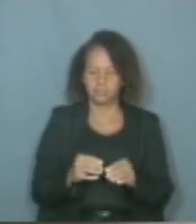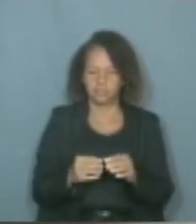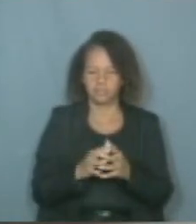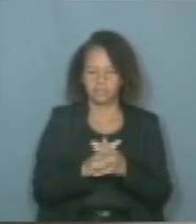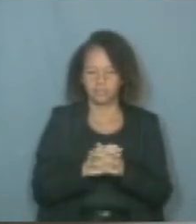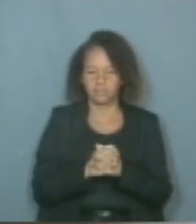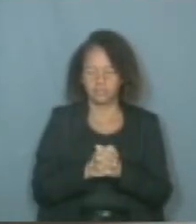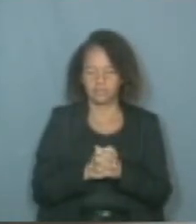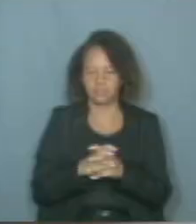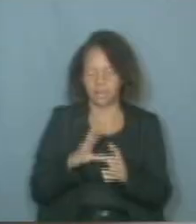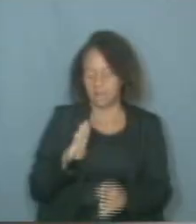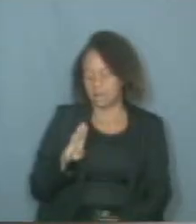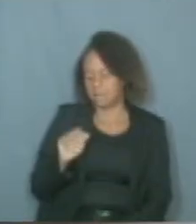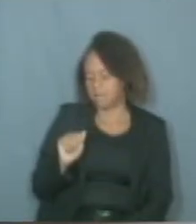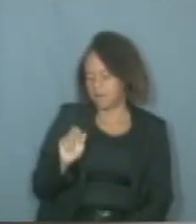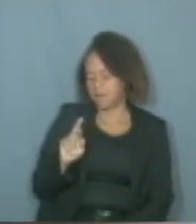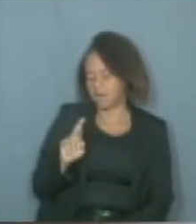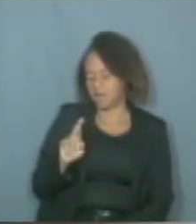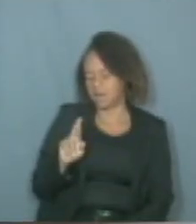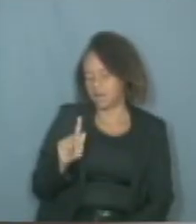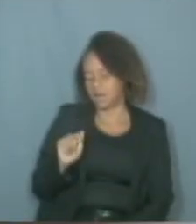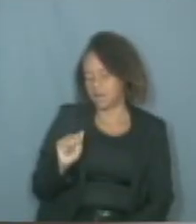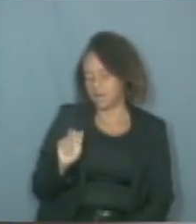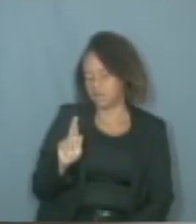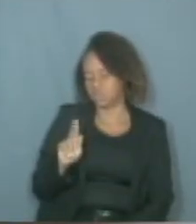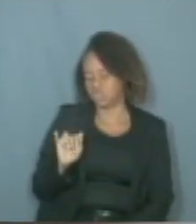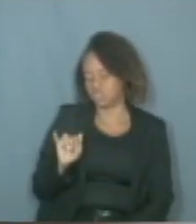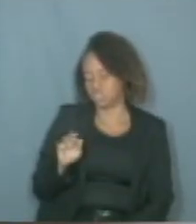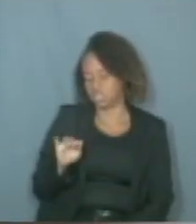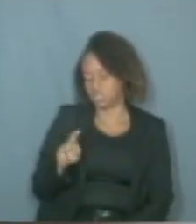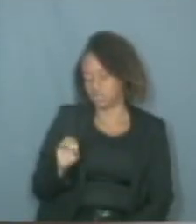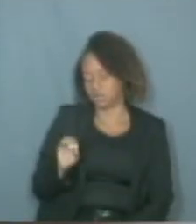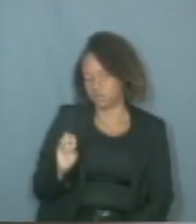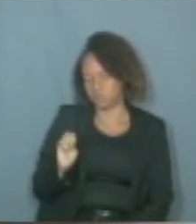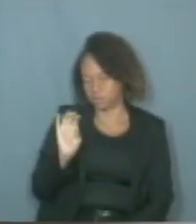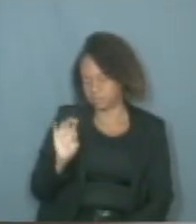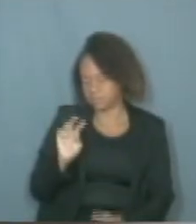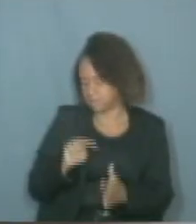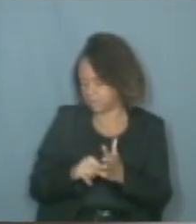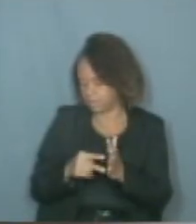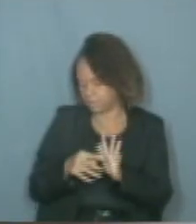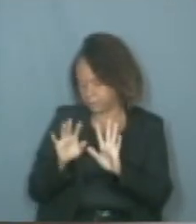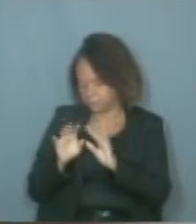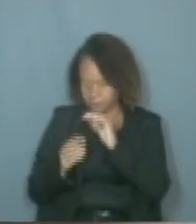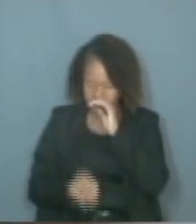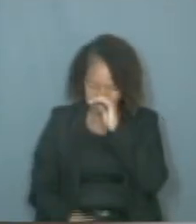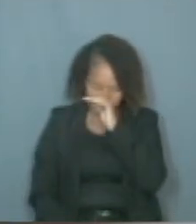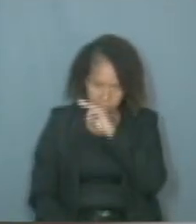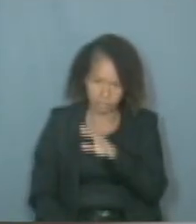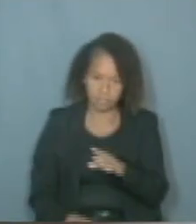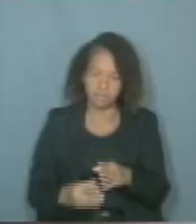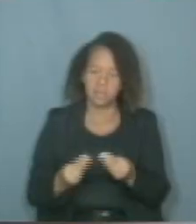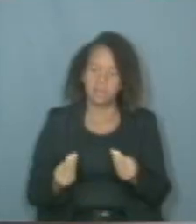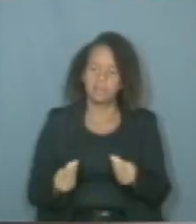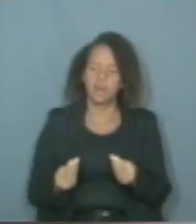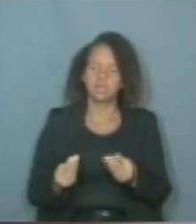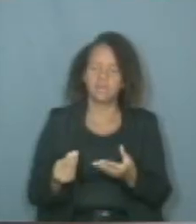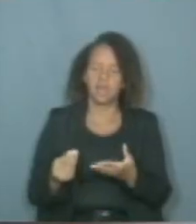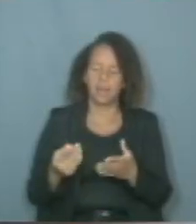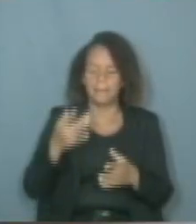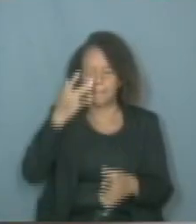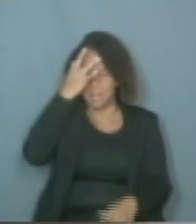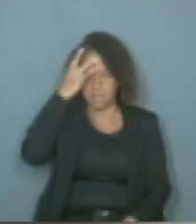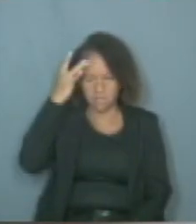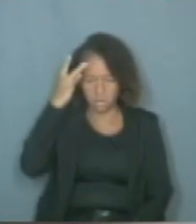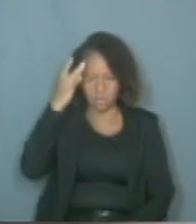bagageiros nas ruas do Recife, bagageiros que possam servir para que as